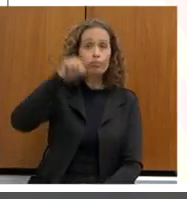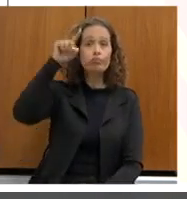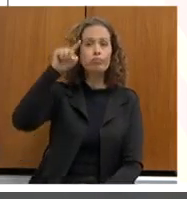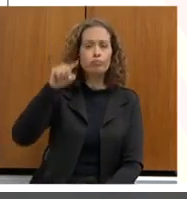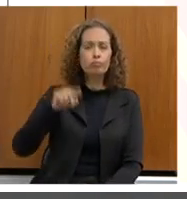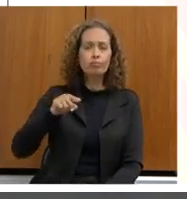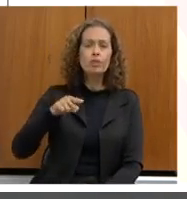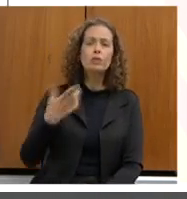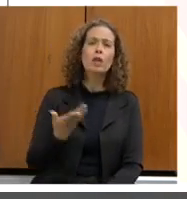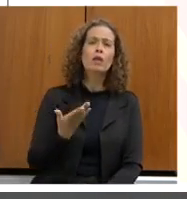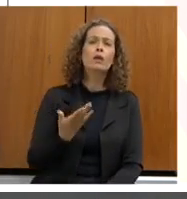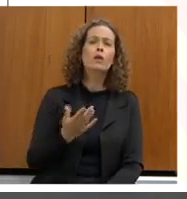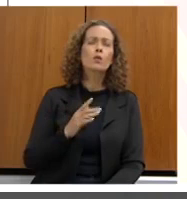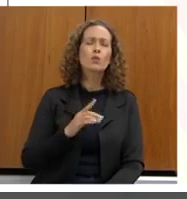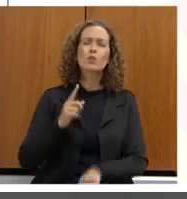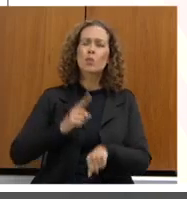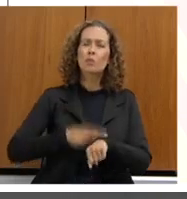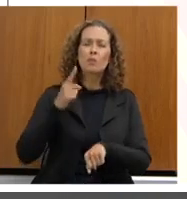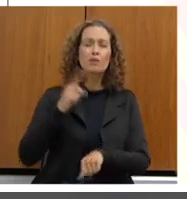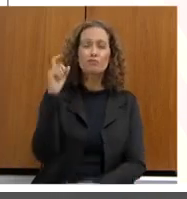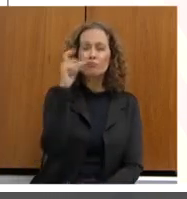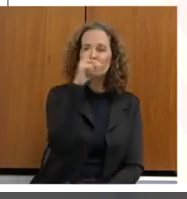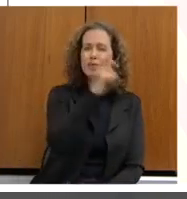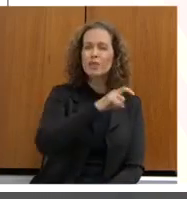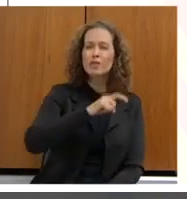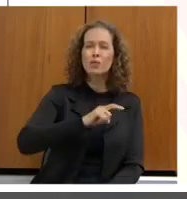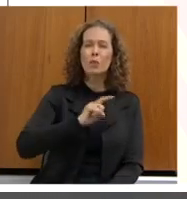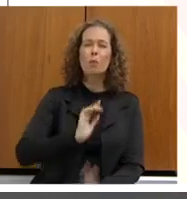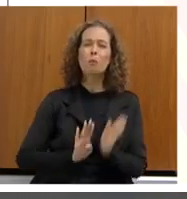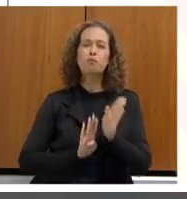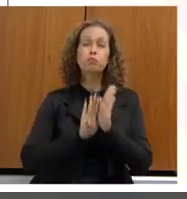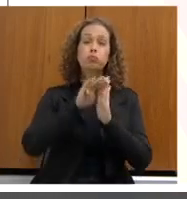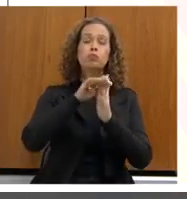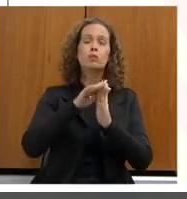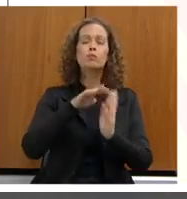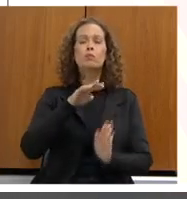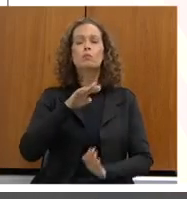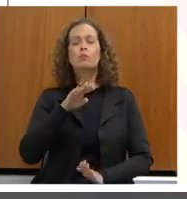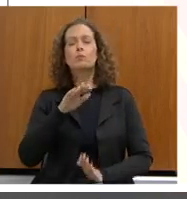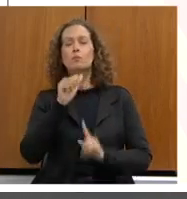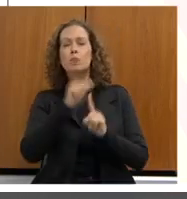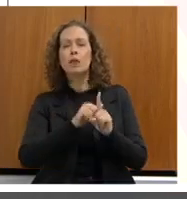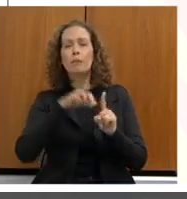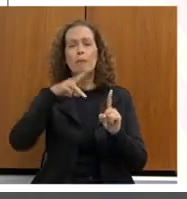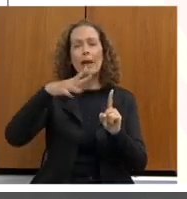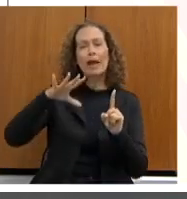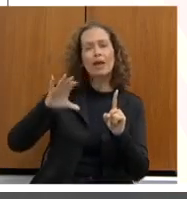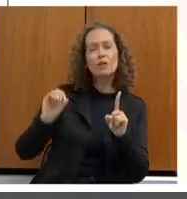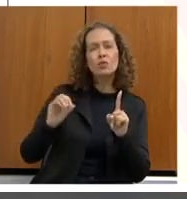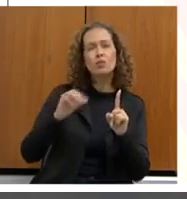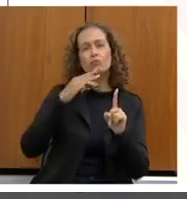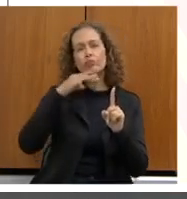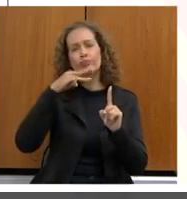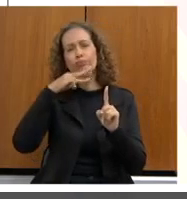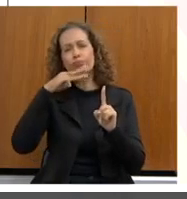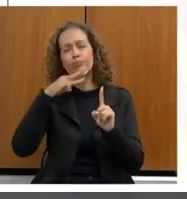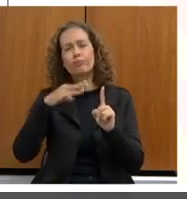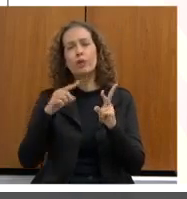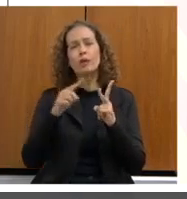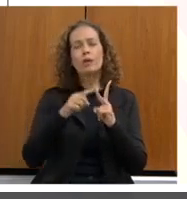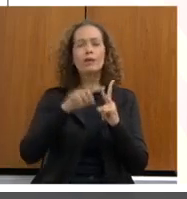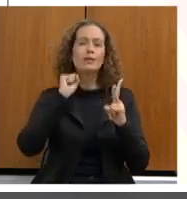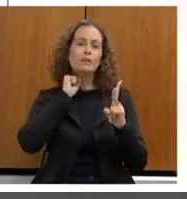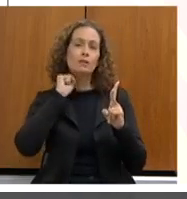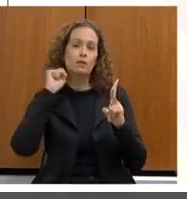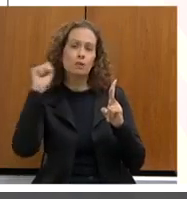no momento mais crítico da pandemia ali entre Março e Abril